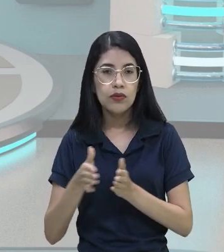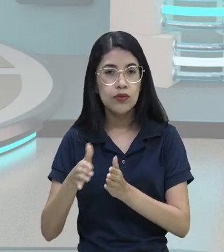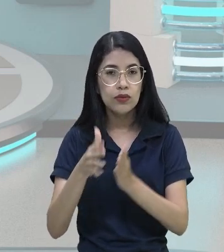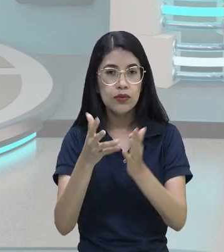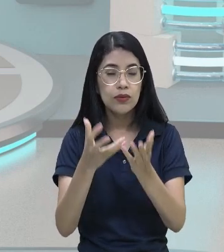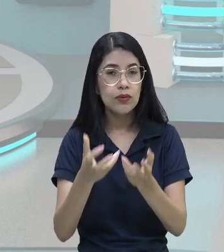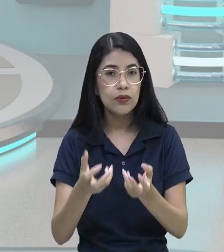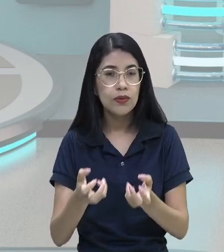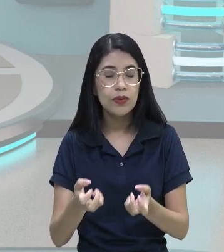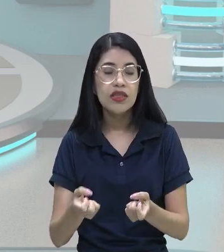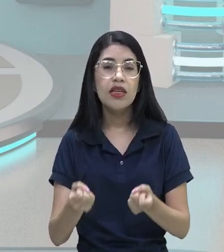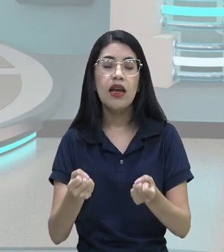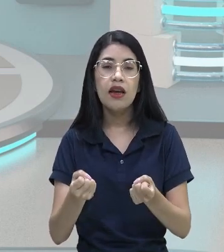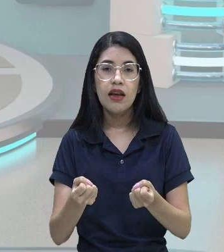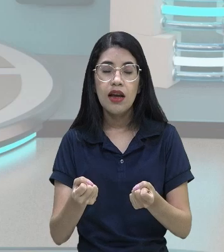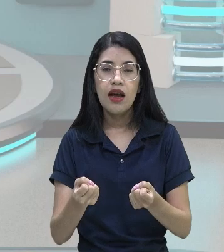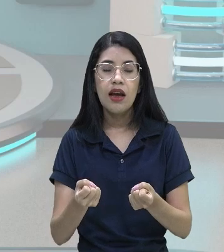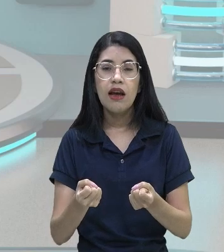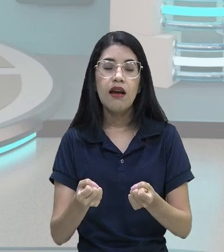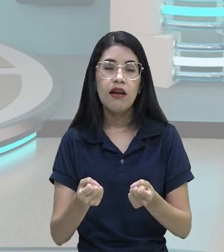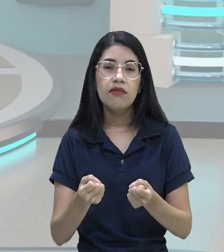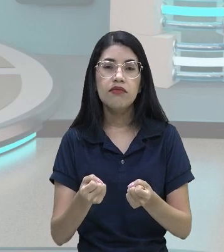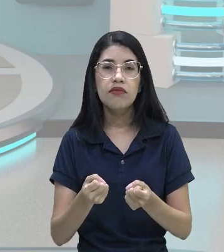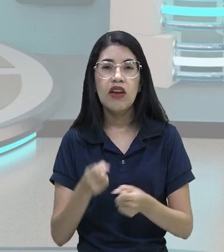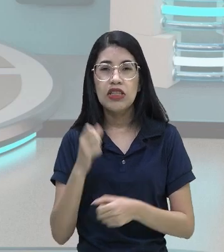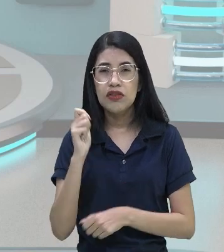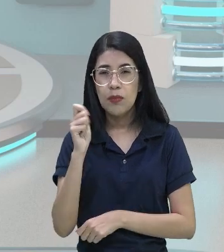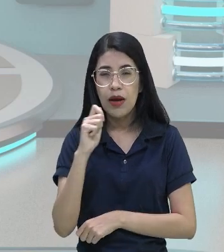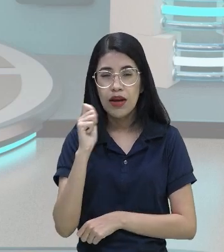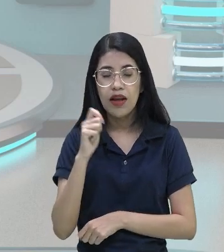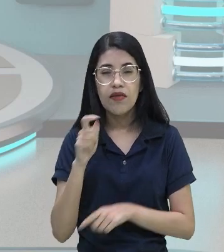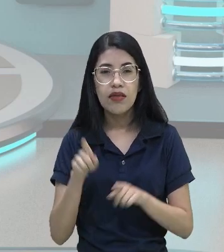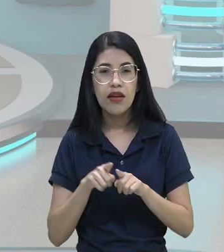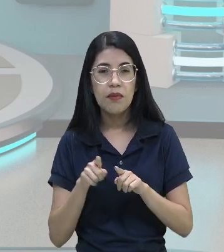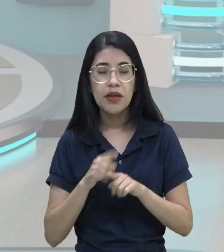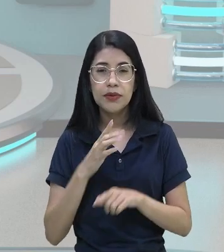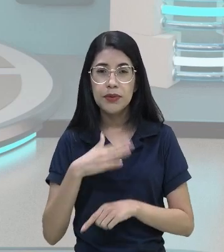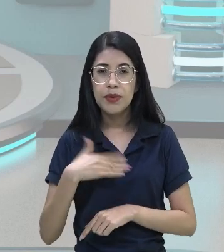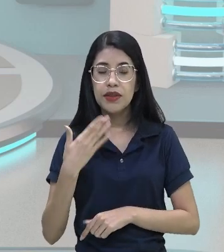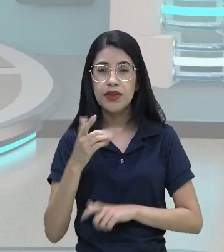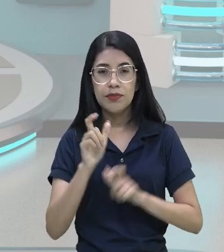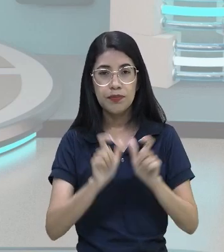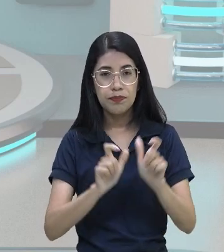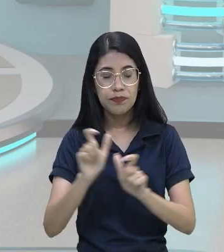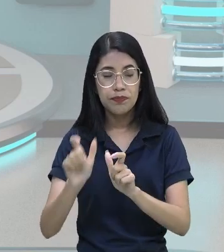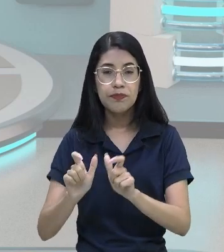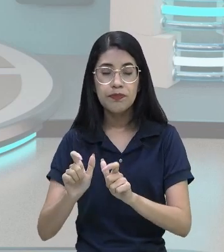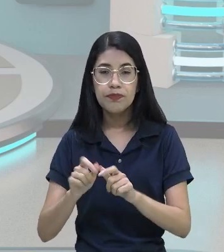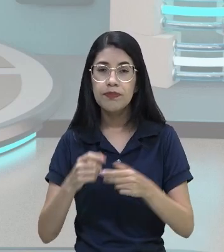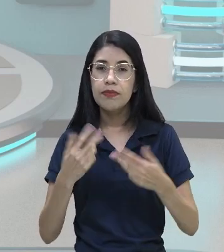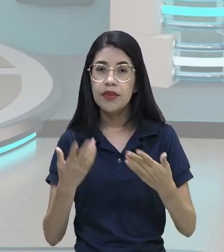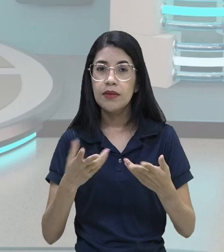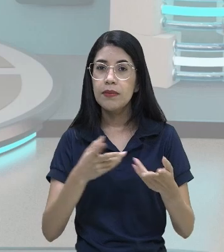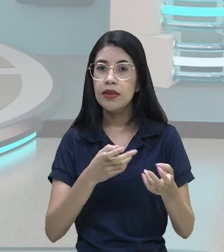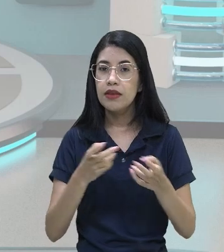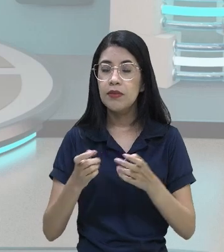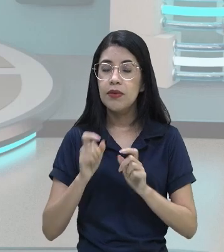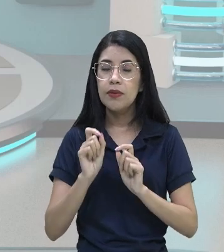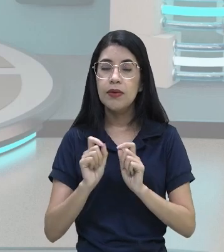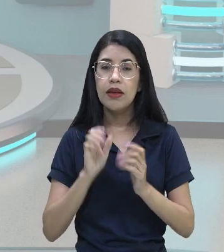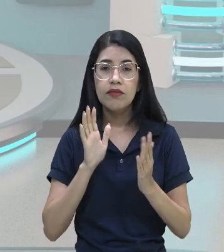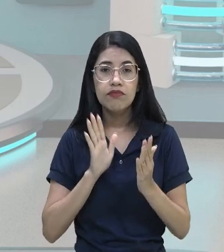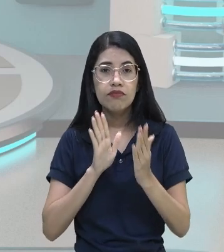maneira tão evidente, tão surpreendente para todos, você fica